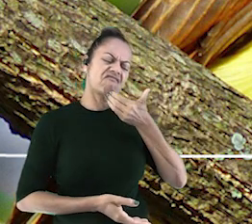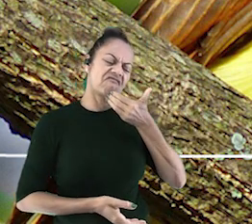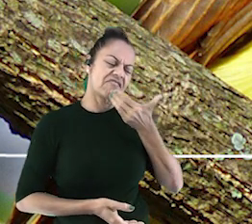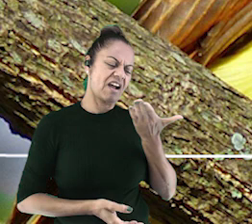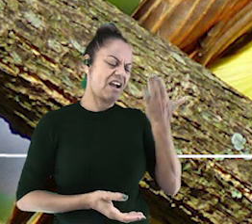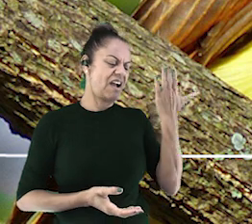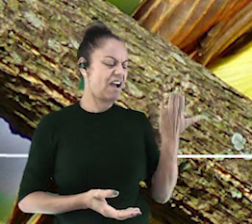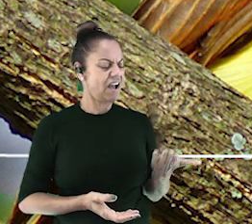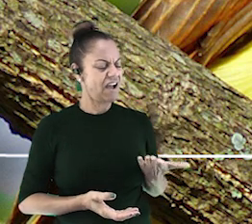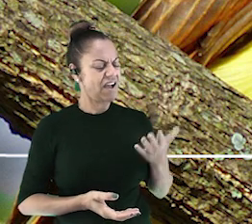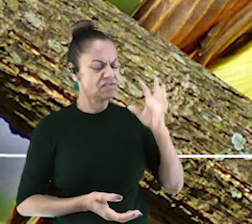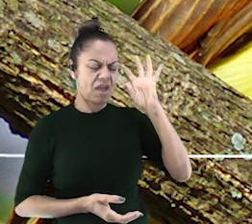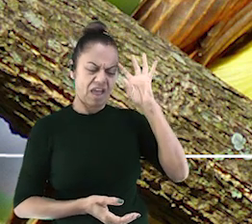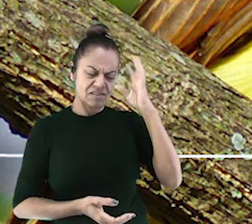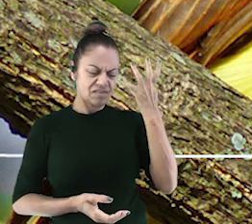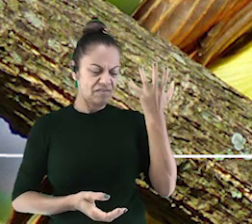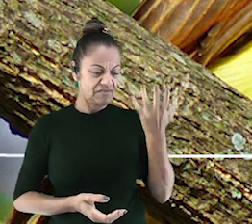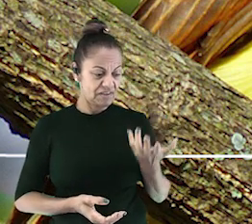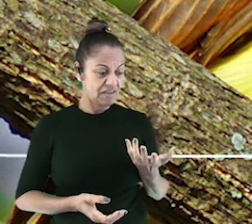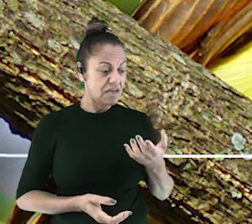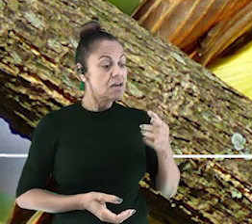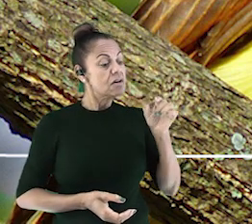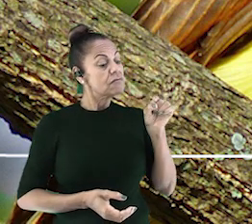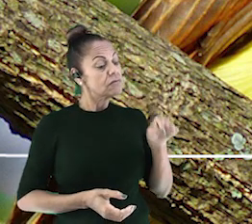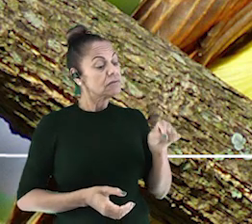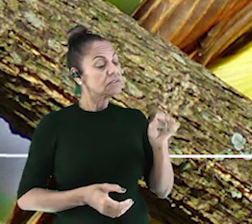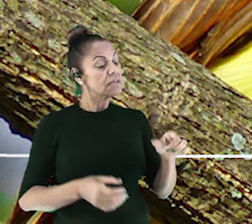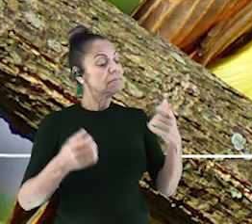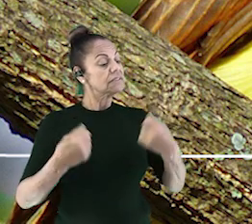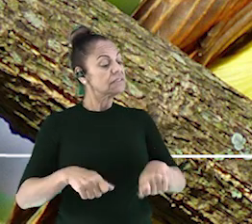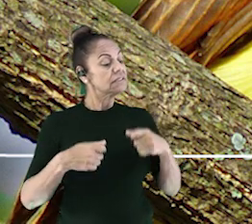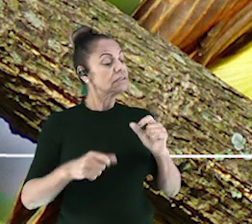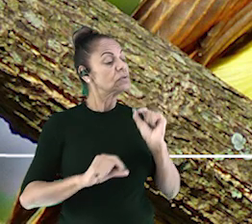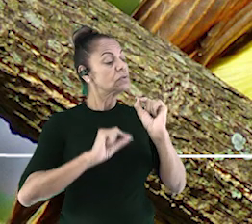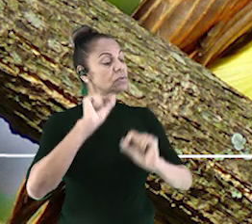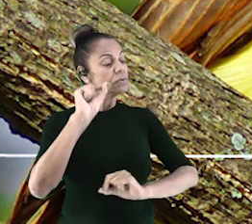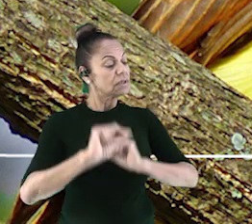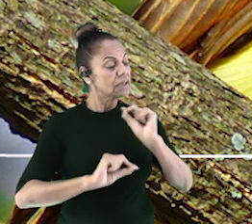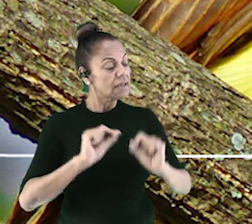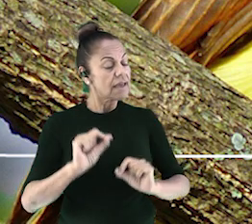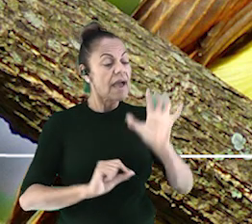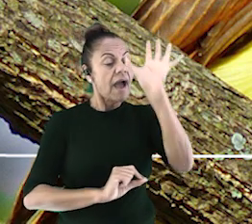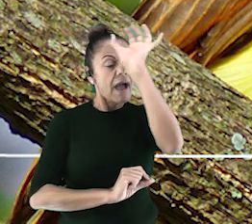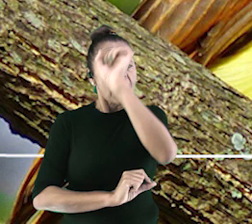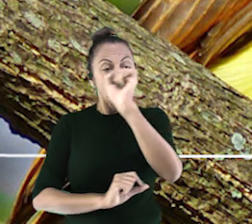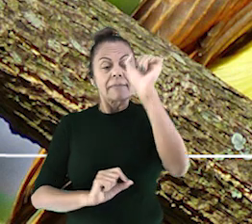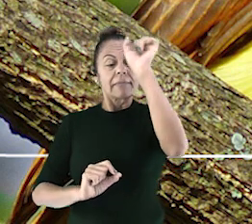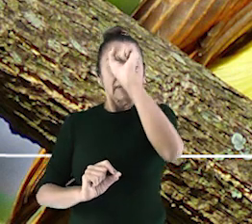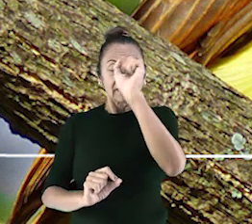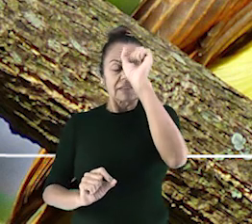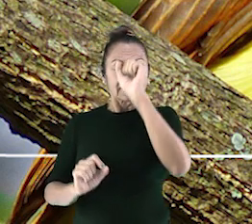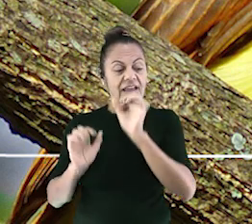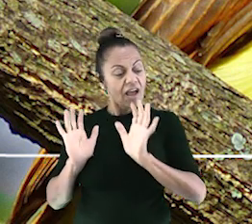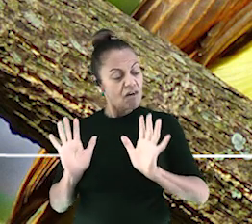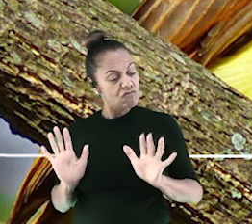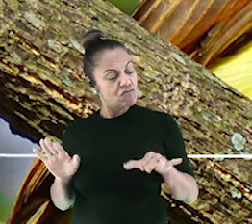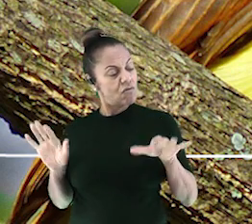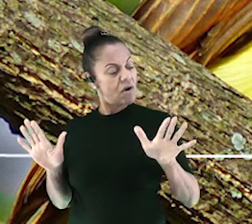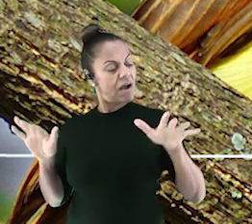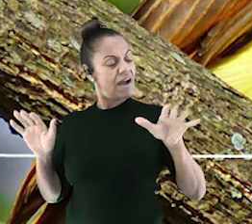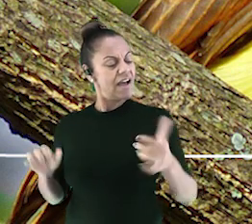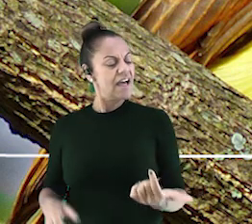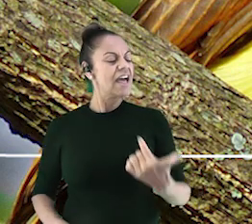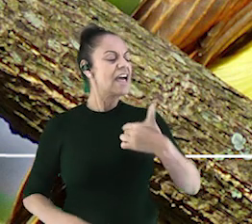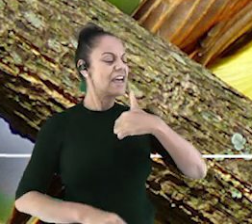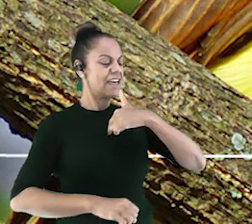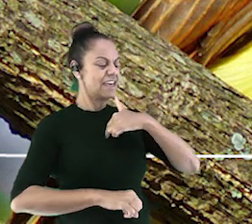muito, mas muito fácil de resolver. Você só precisa